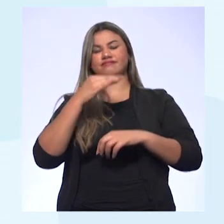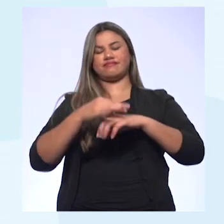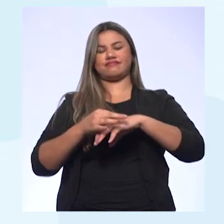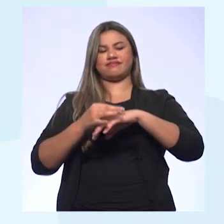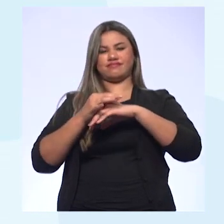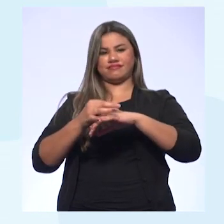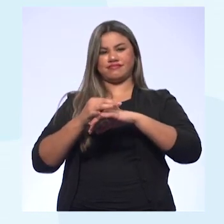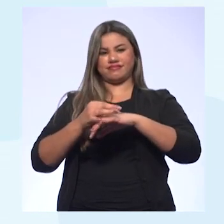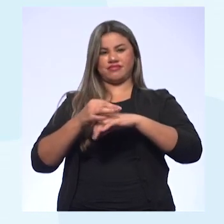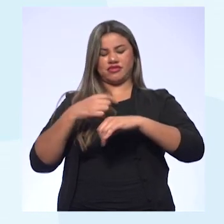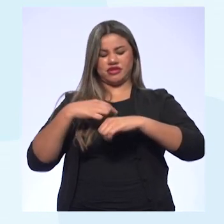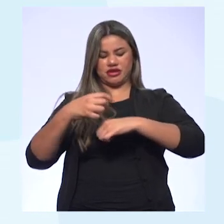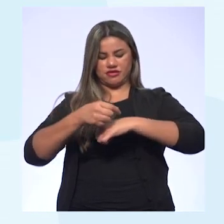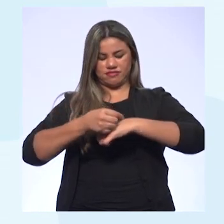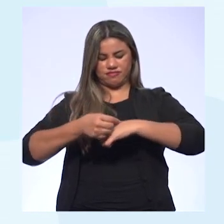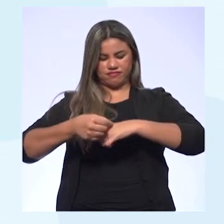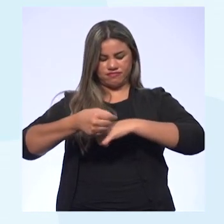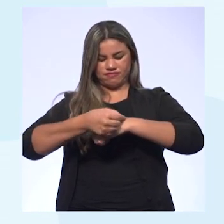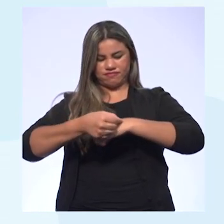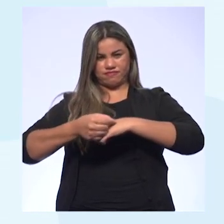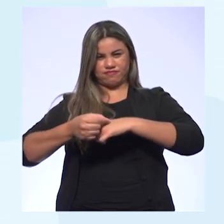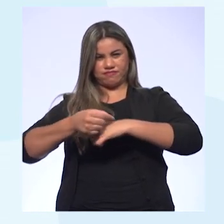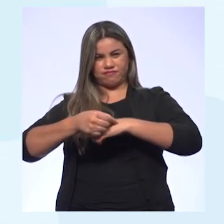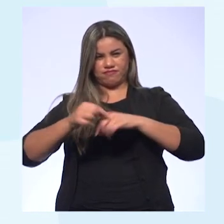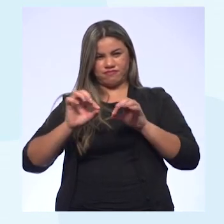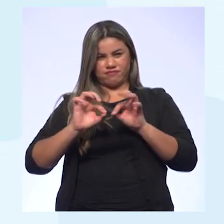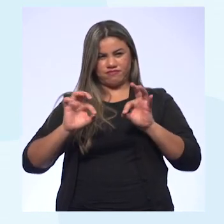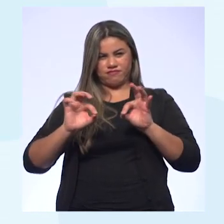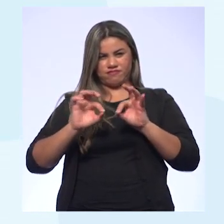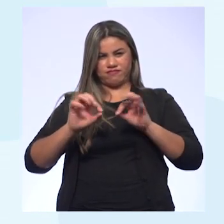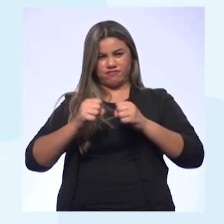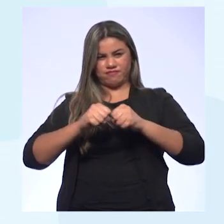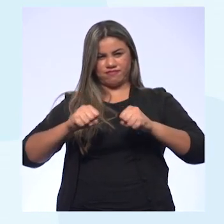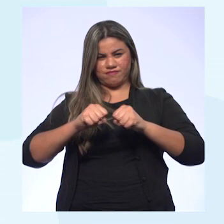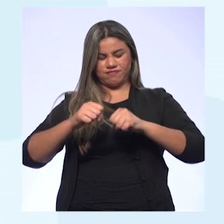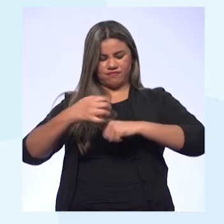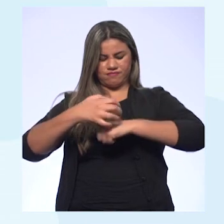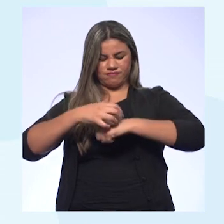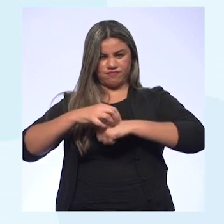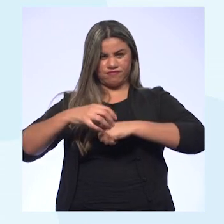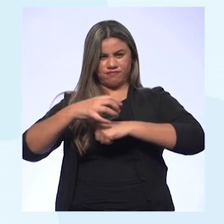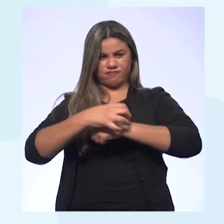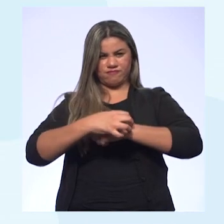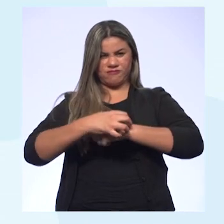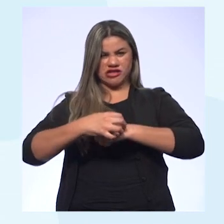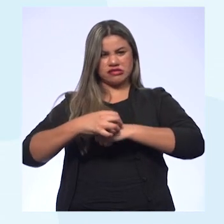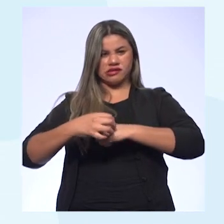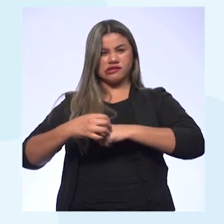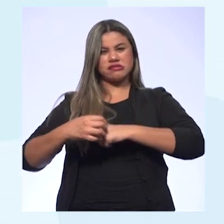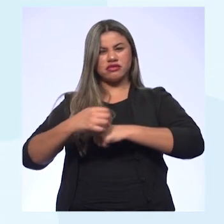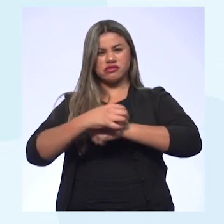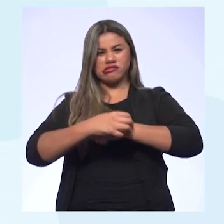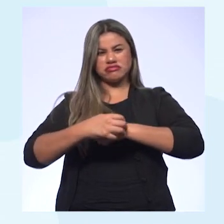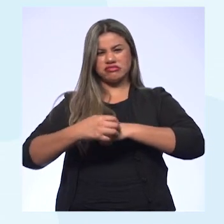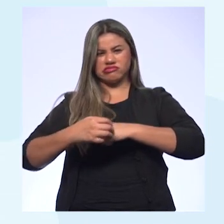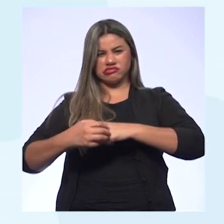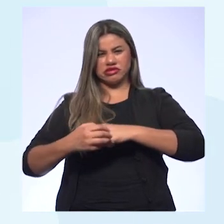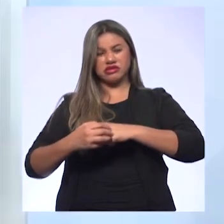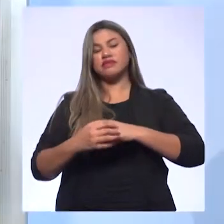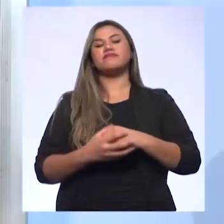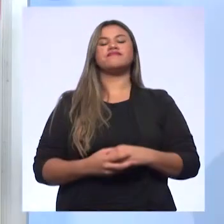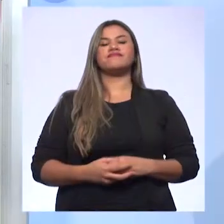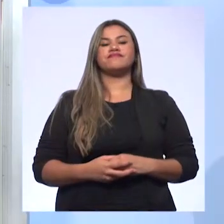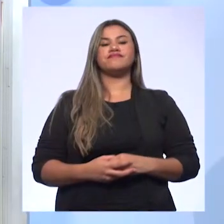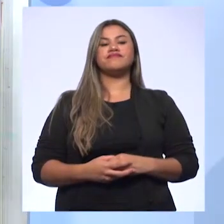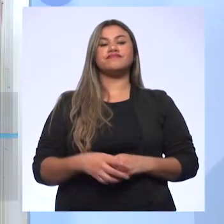Tem determinadas carnes que tem ali umas tirinhas, umas coisas estriadas e tal. E a gente vê isso sobretudo, sabe onde? Volta